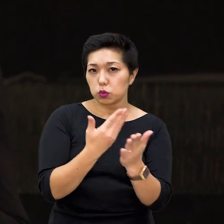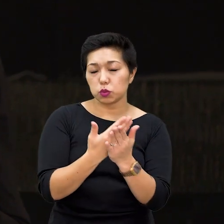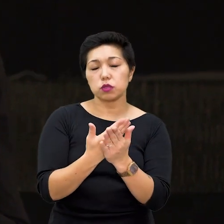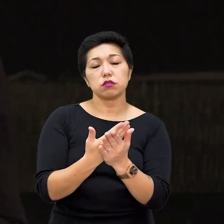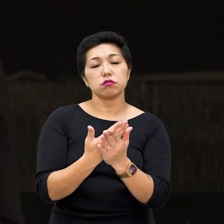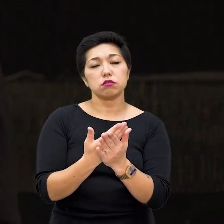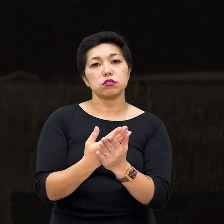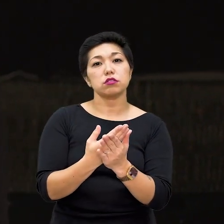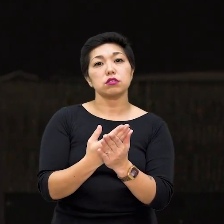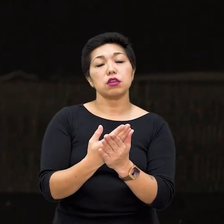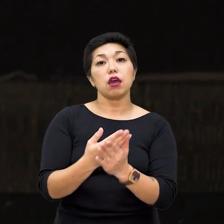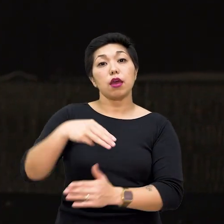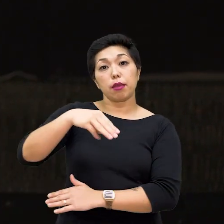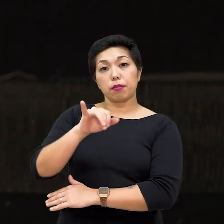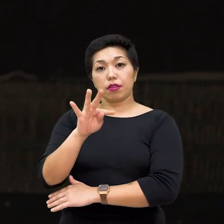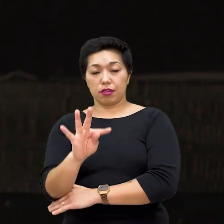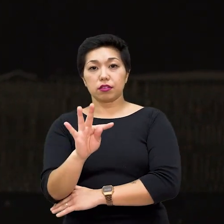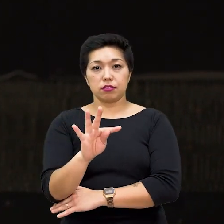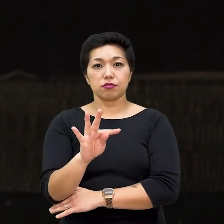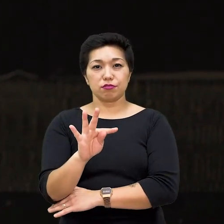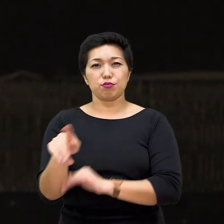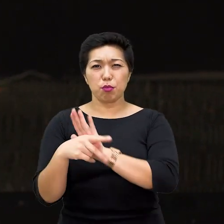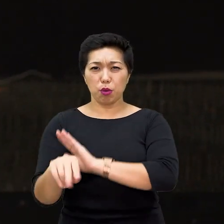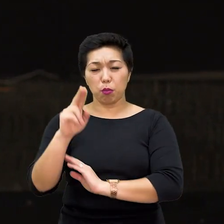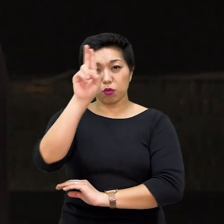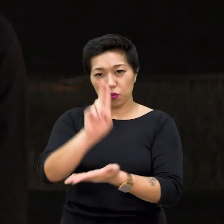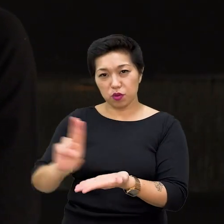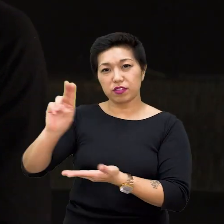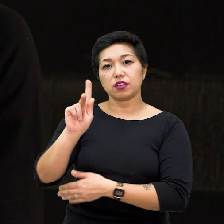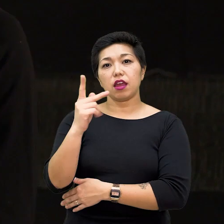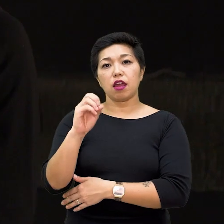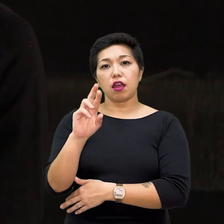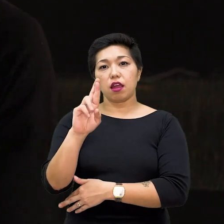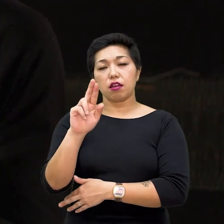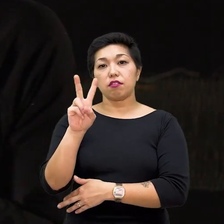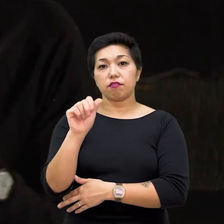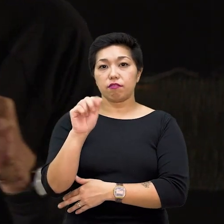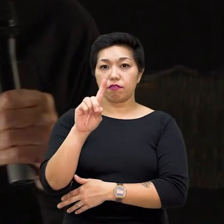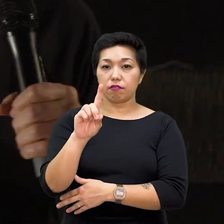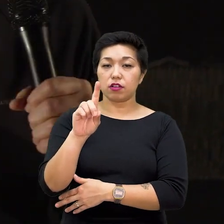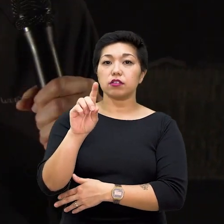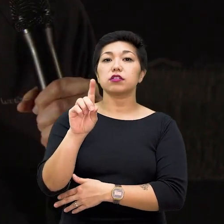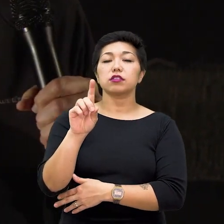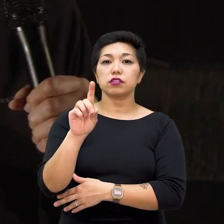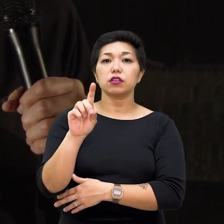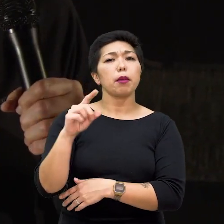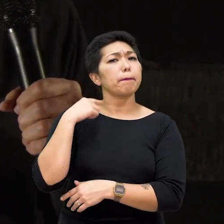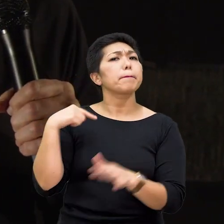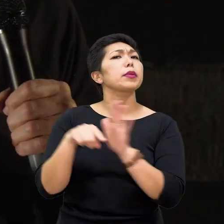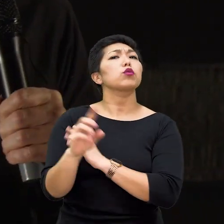de Harvard chegam à sua formação e falam, bom, e para combater